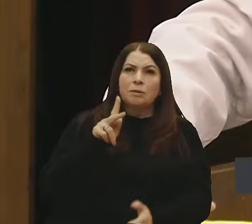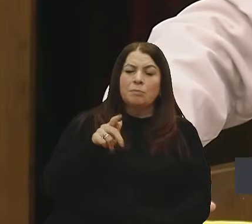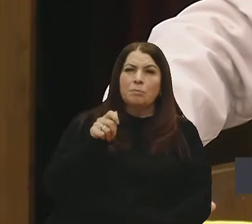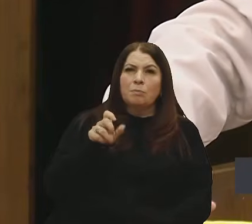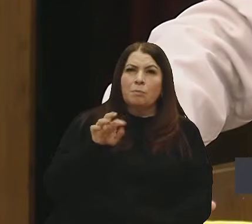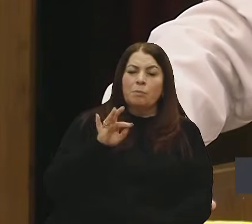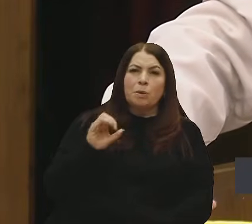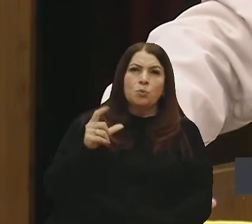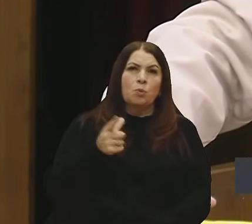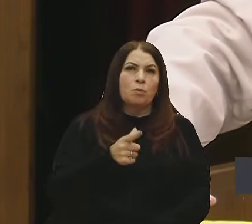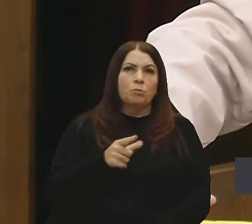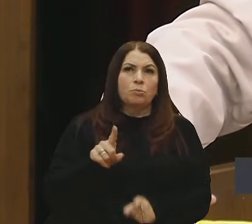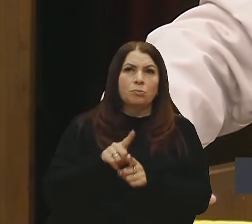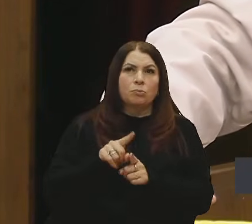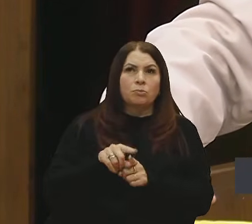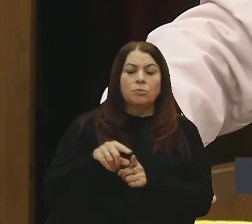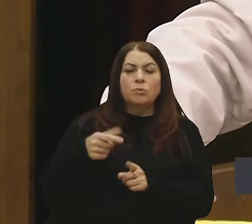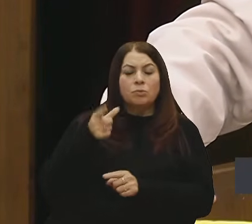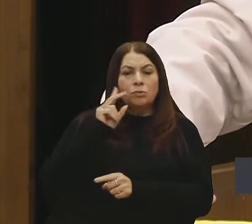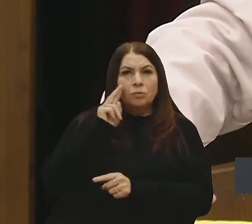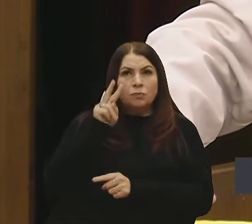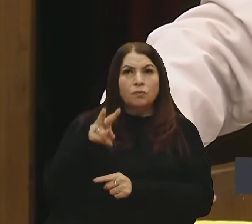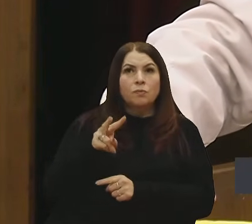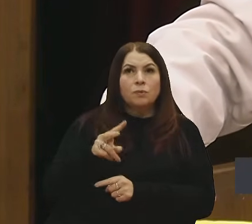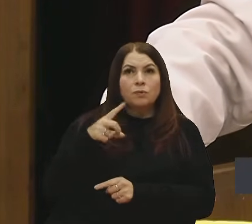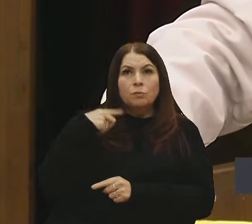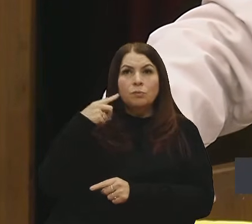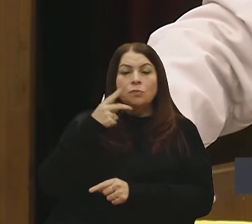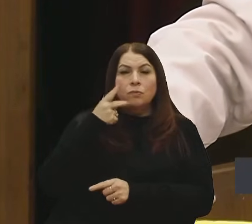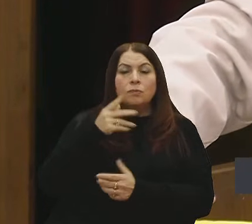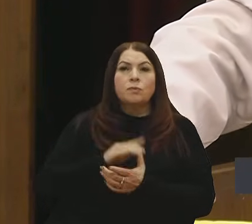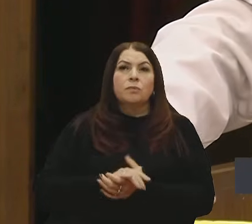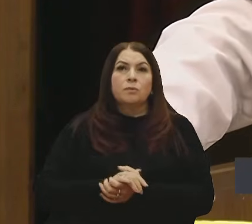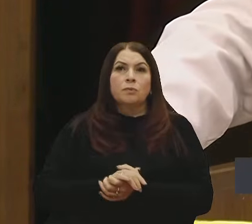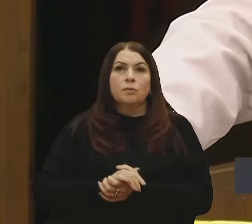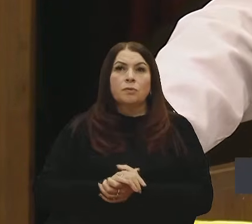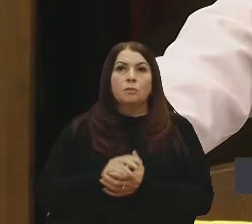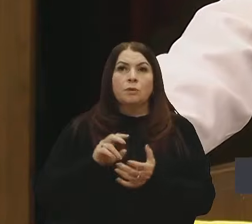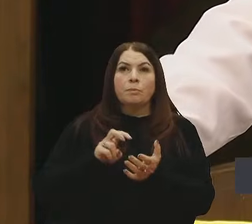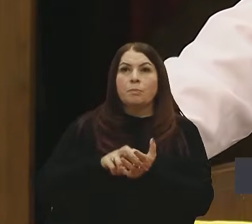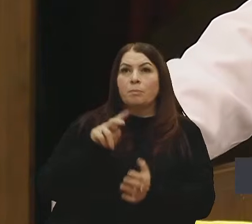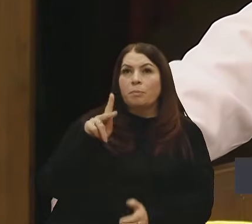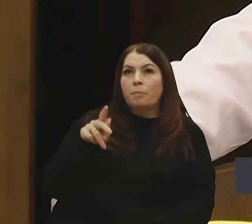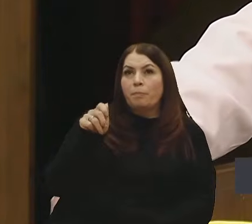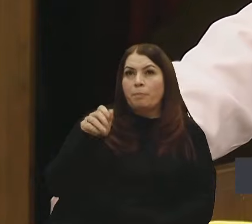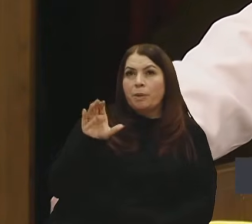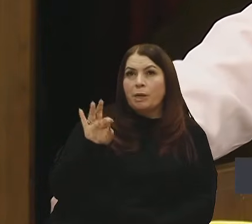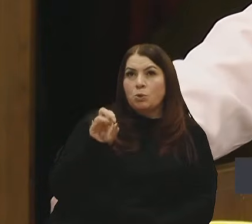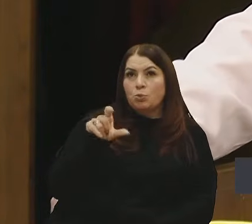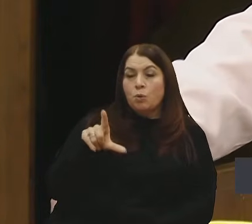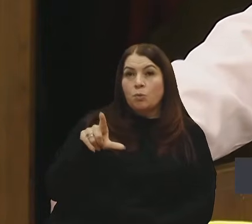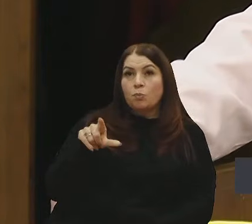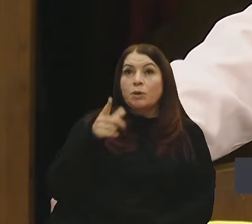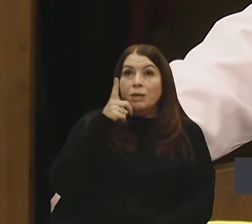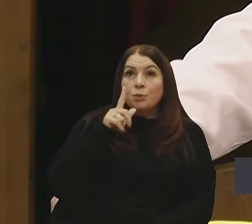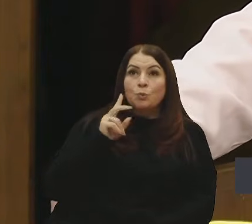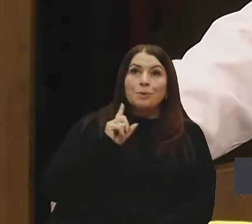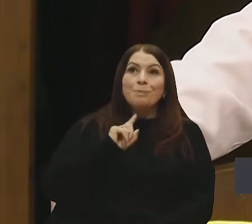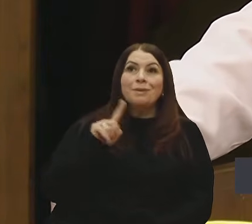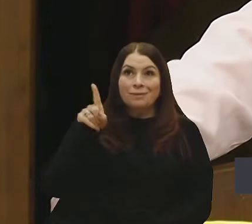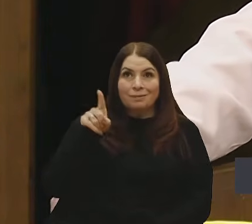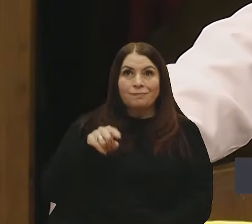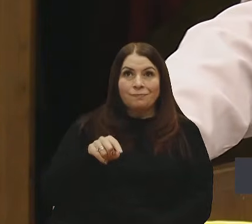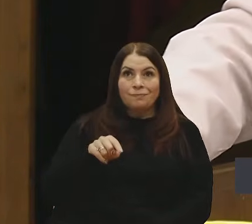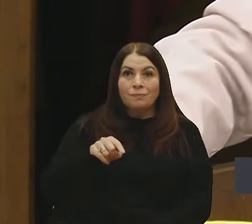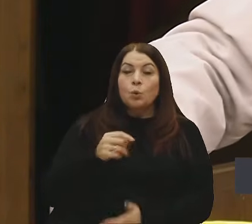escolas. Antes de vir para cá, estava vendo a deputada falando. Foi o Banco Pactual, ganhou em Minas Gerais.